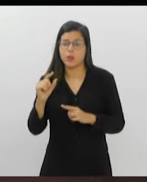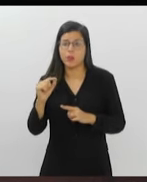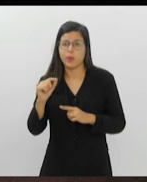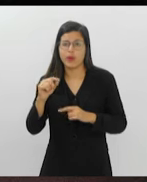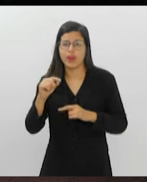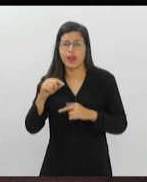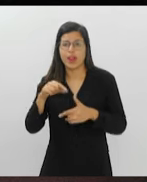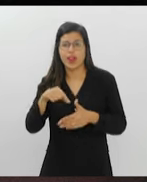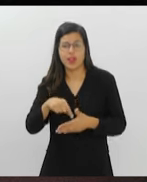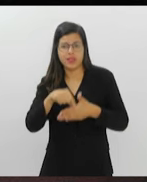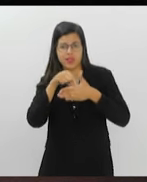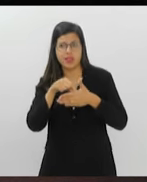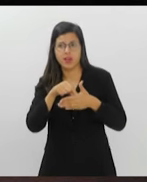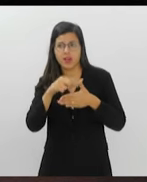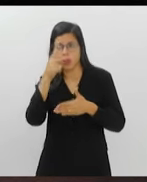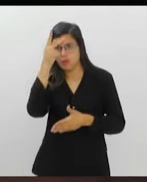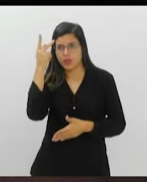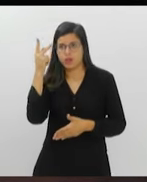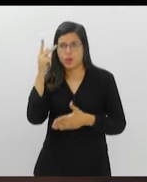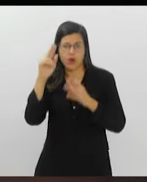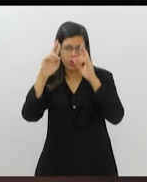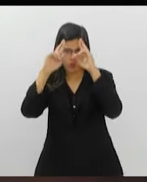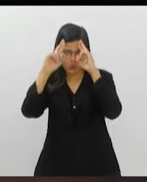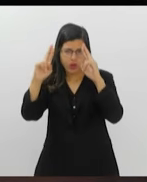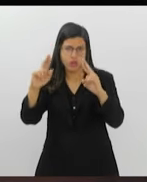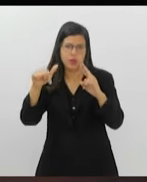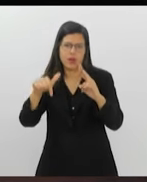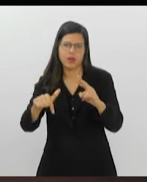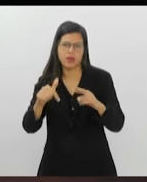também não tem respeito à população do município do Rio.